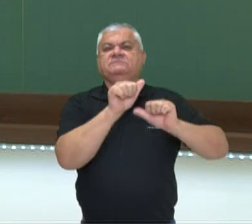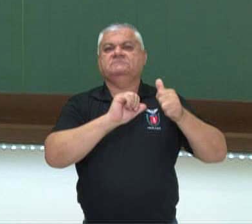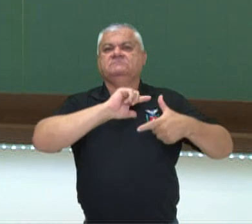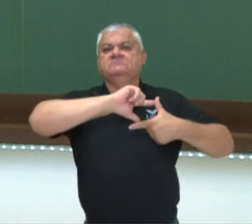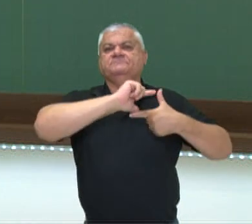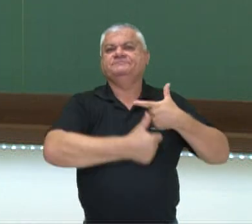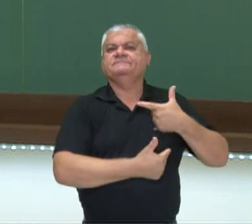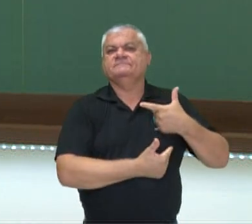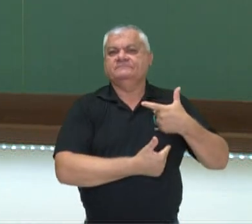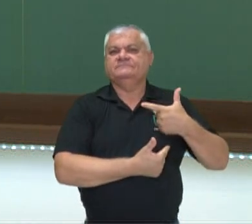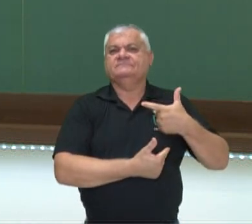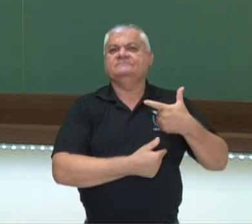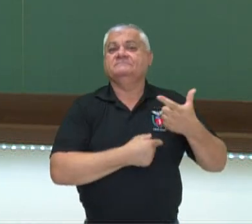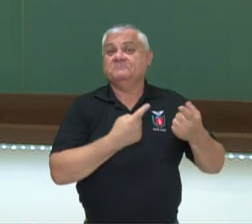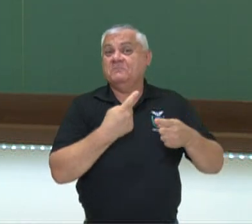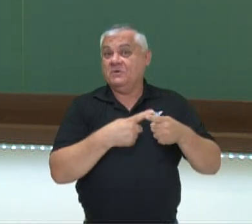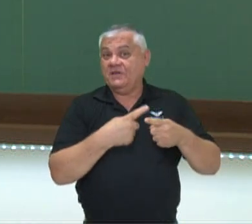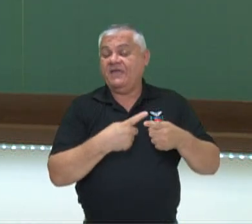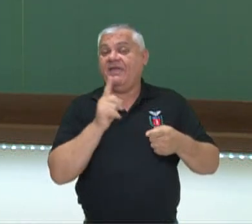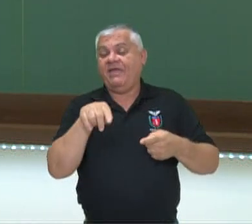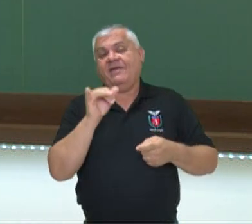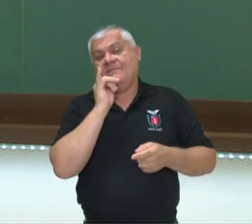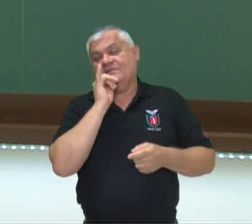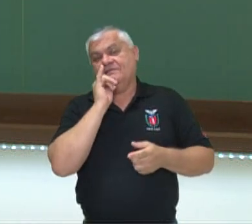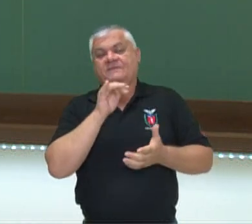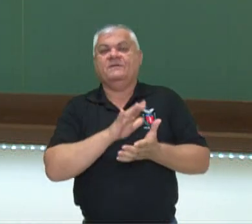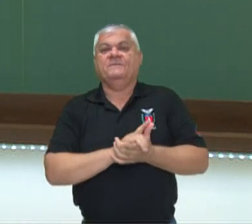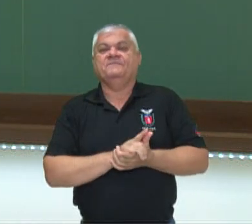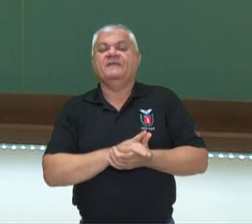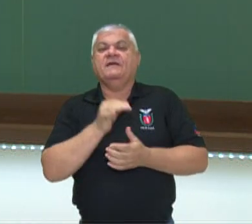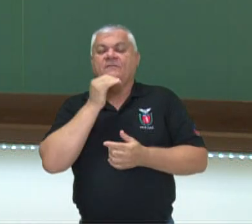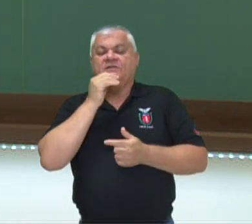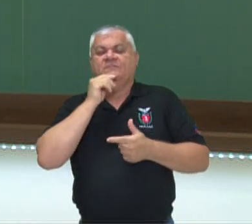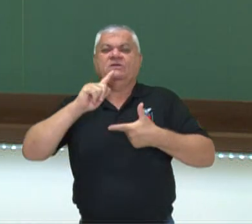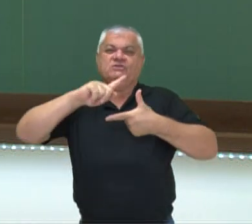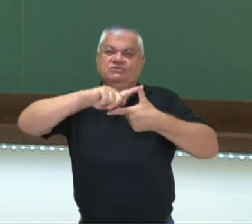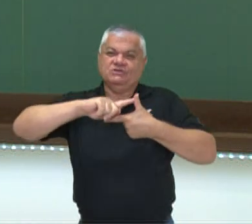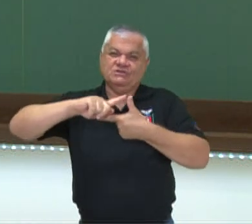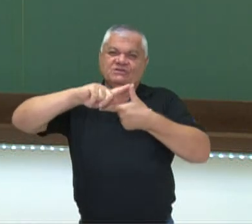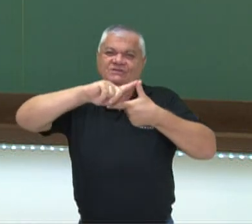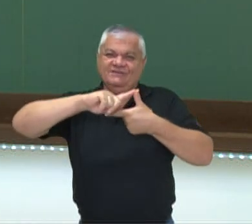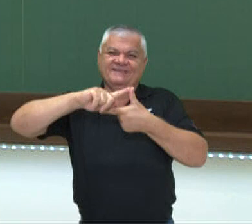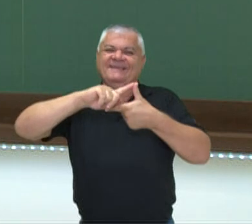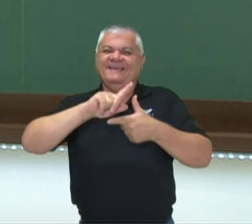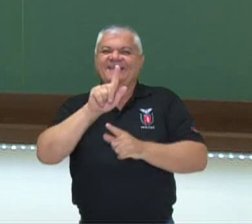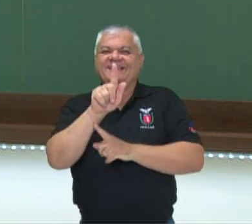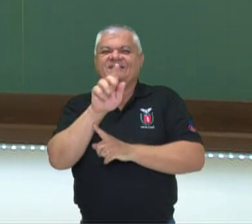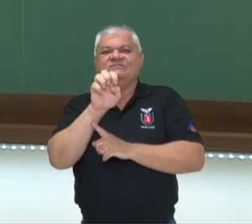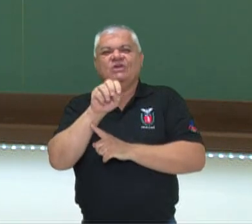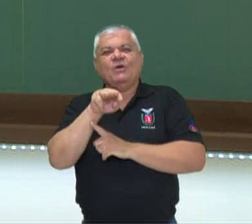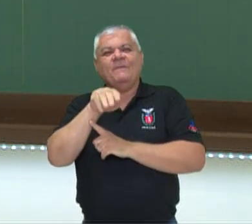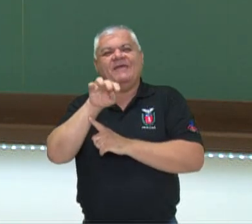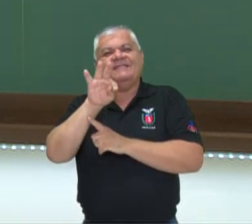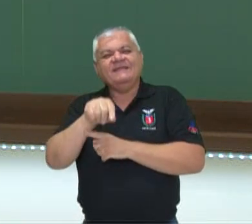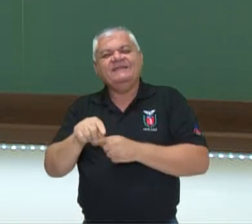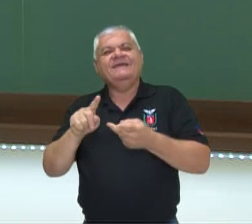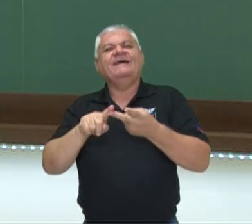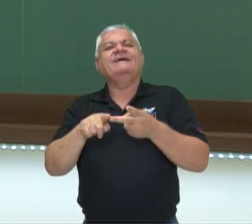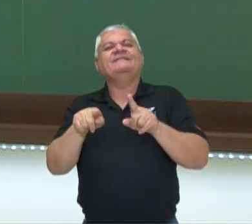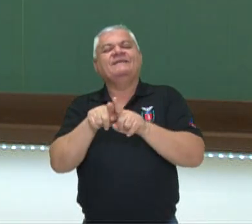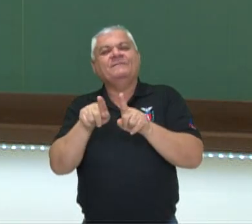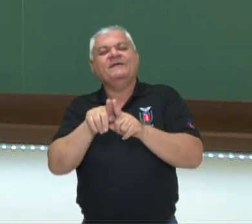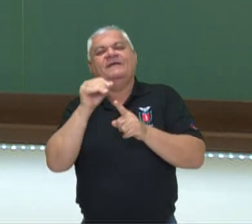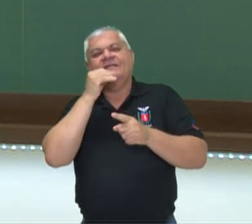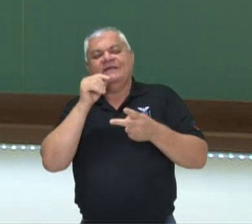então foram questionadas, como é o caso da geometria, né, com a proposta das geometrias não euclidianas,